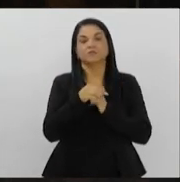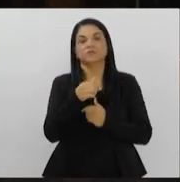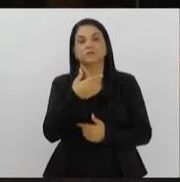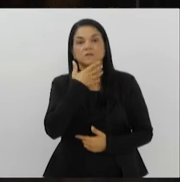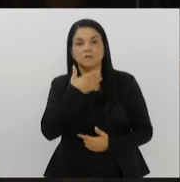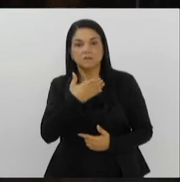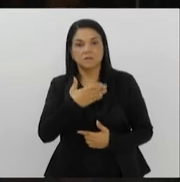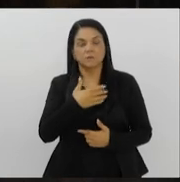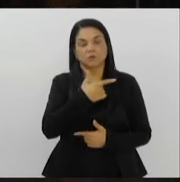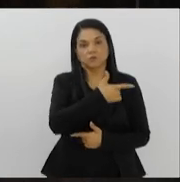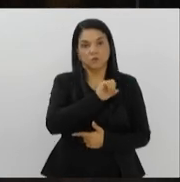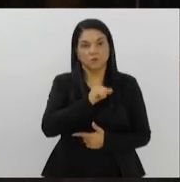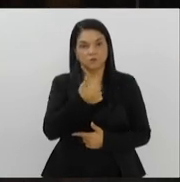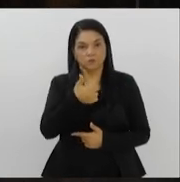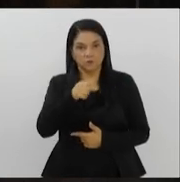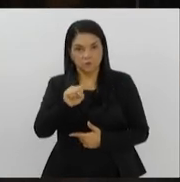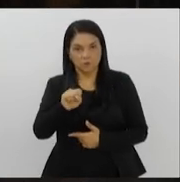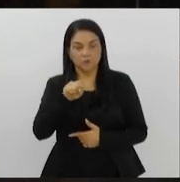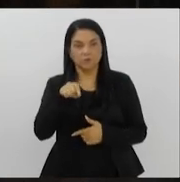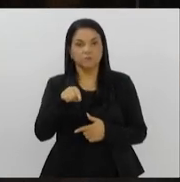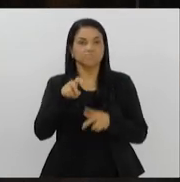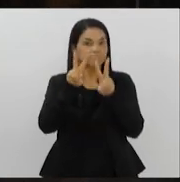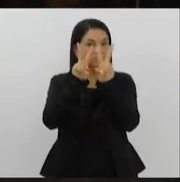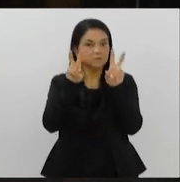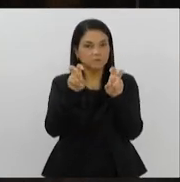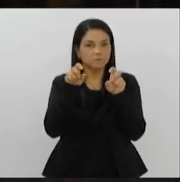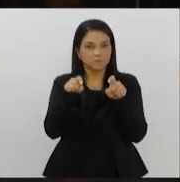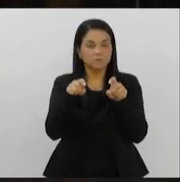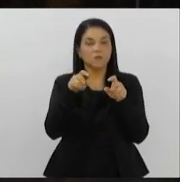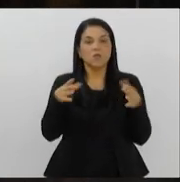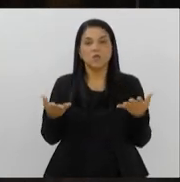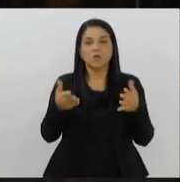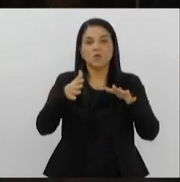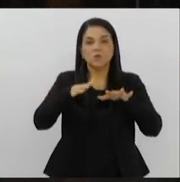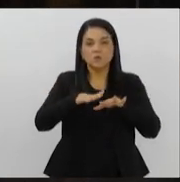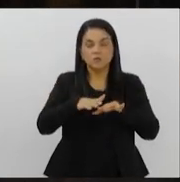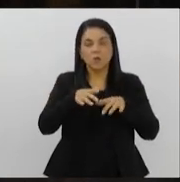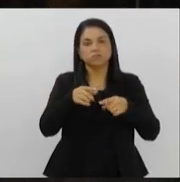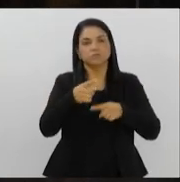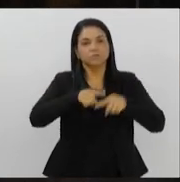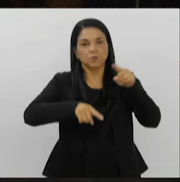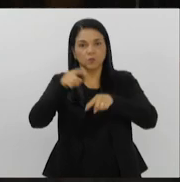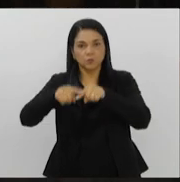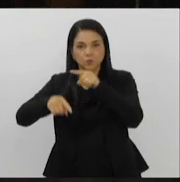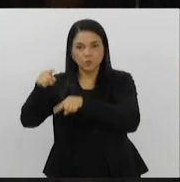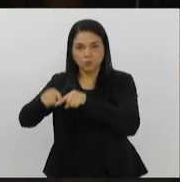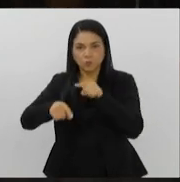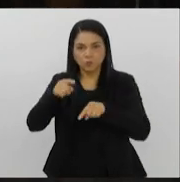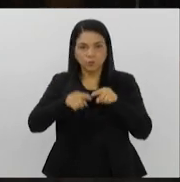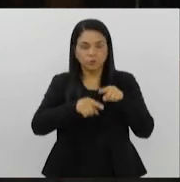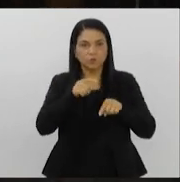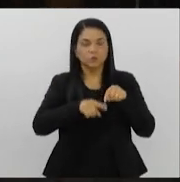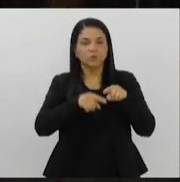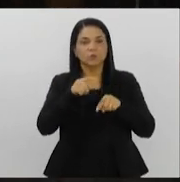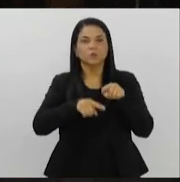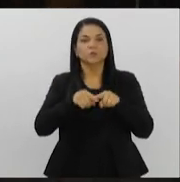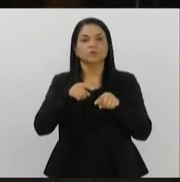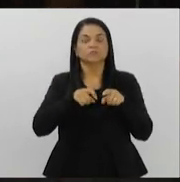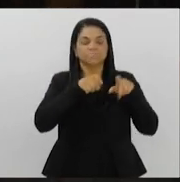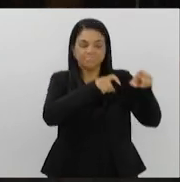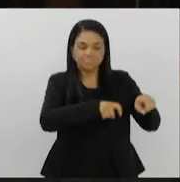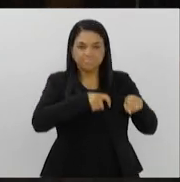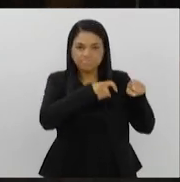dezembro de 2018, que dispõe sobre a obrigatoriedade de inclusão de produtos majoritariamente produzidos pelos produtores